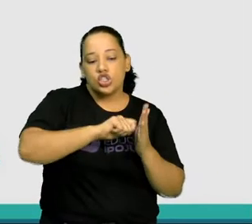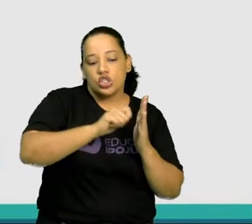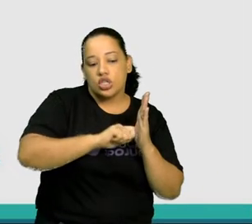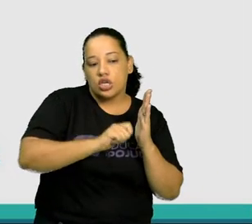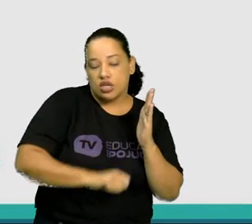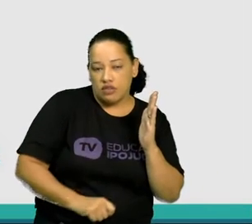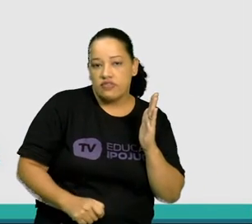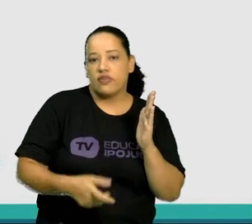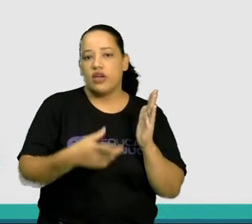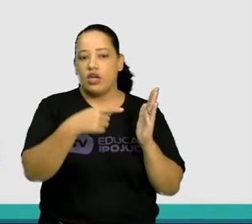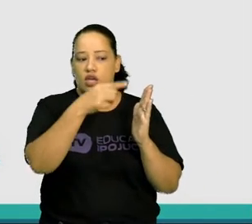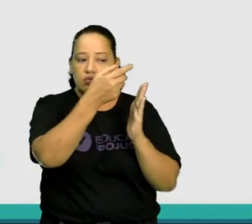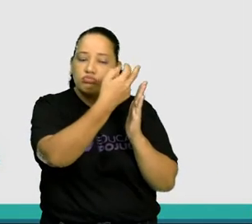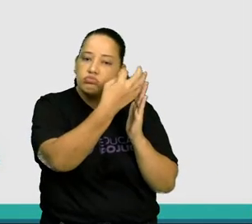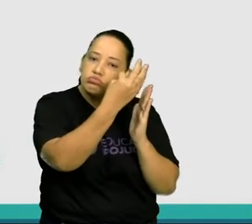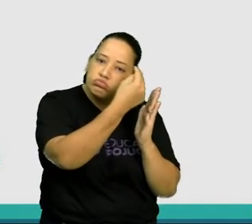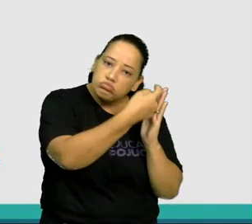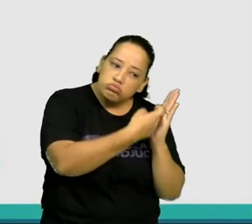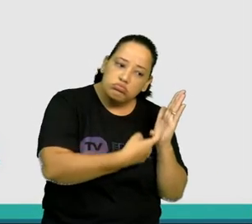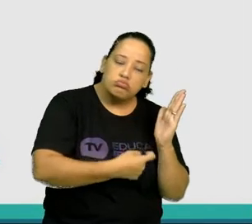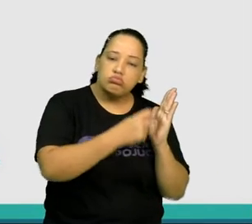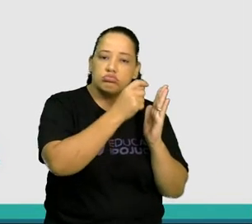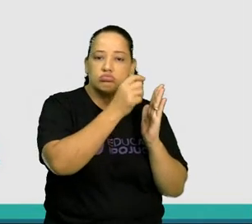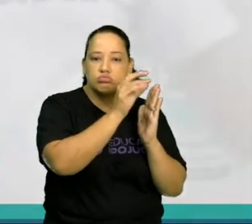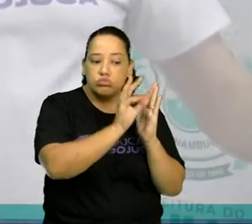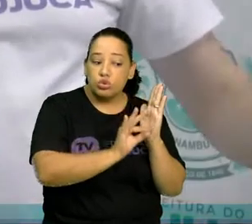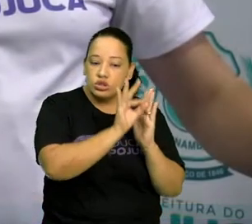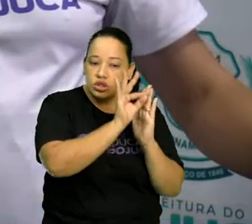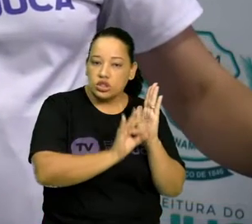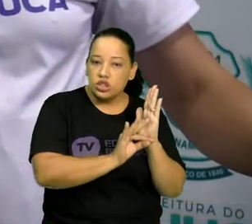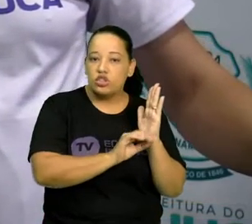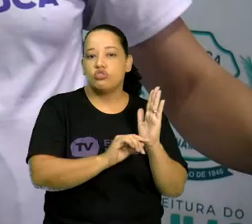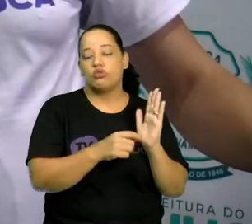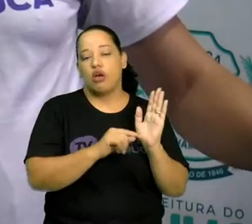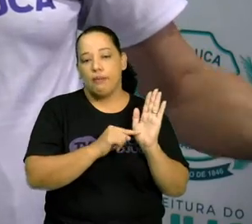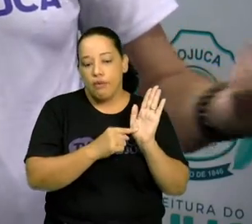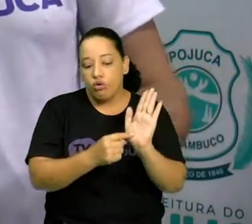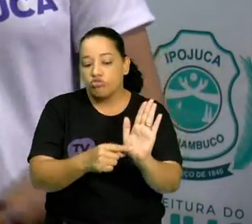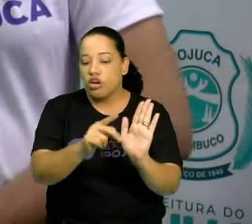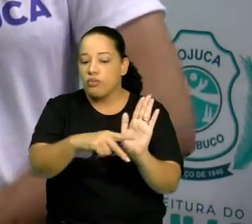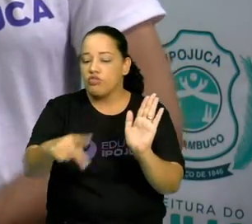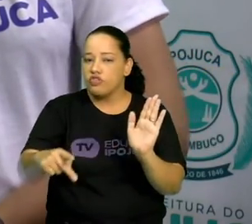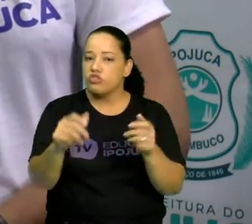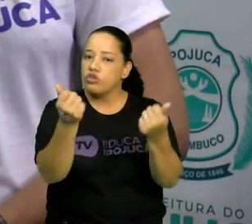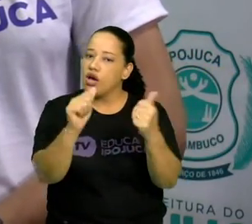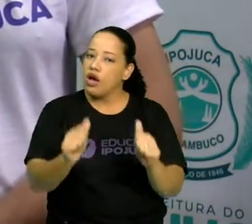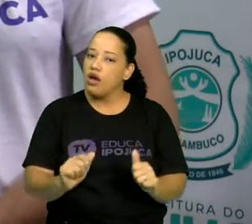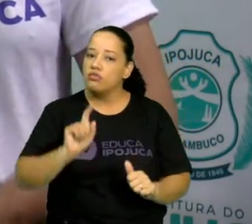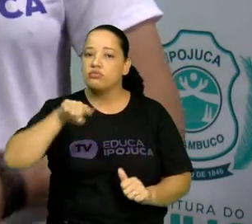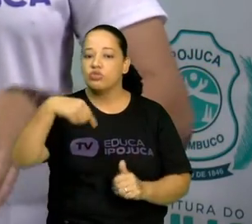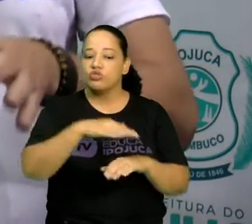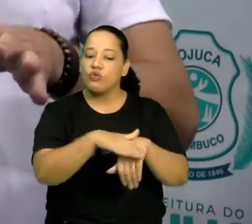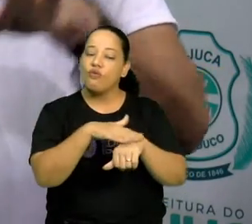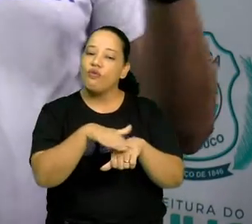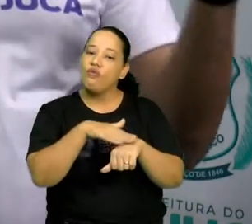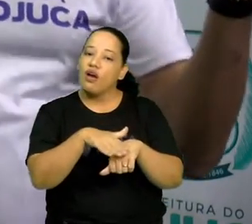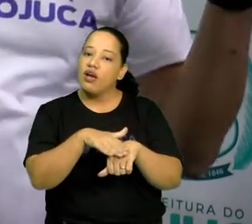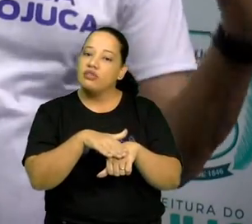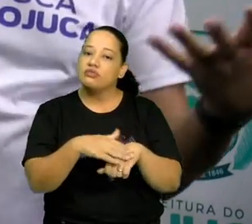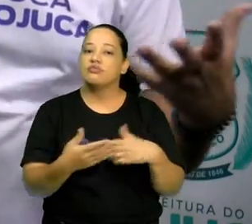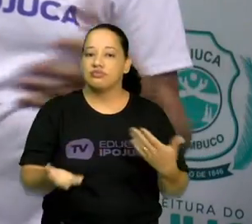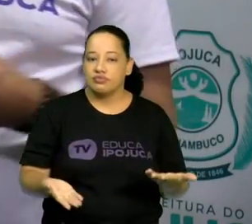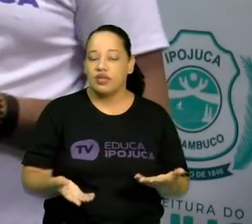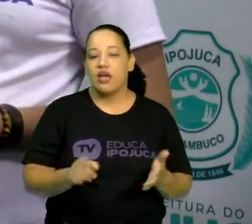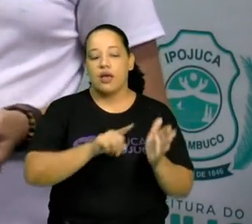5 linhas sobre ele, mostre para sua professora, professor de artes, e converse sobre o assunto. Então, você vai,